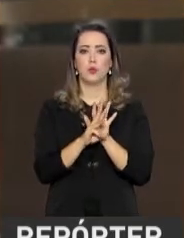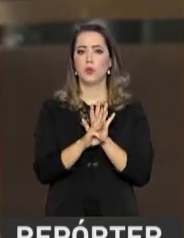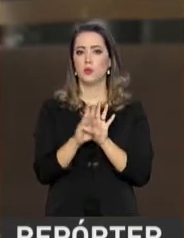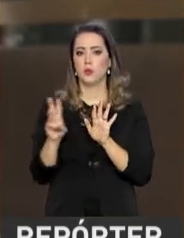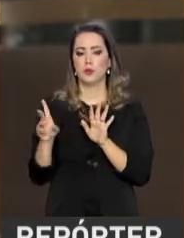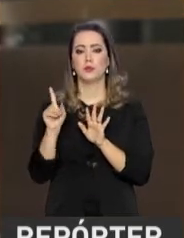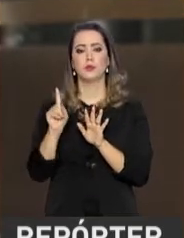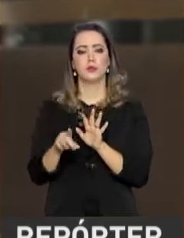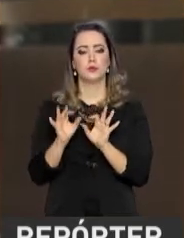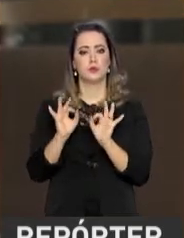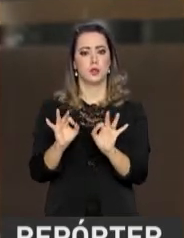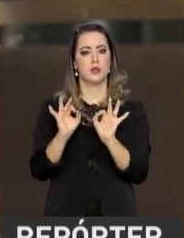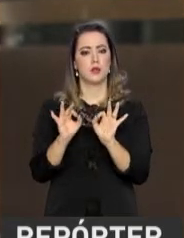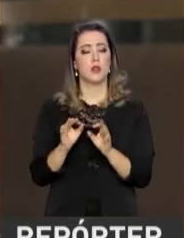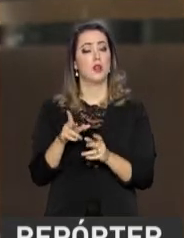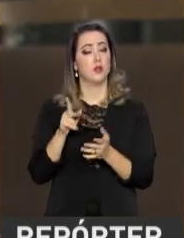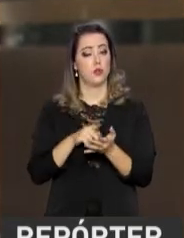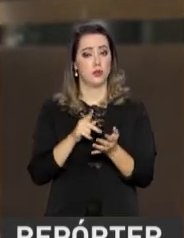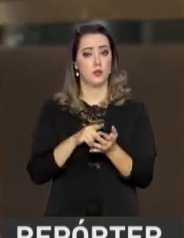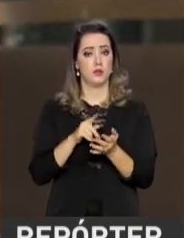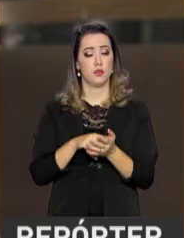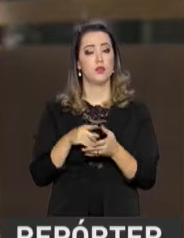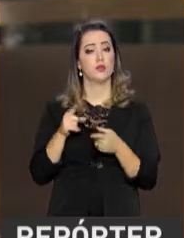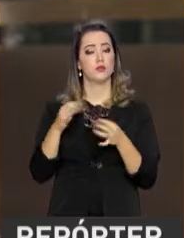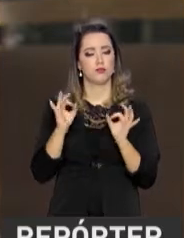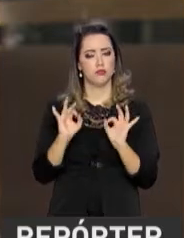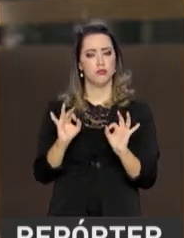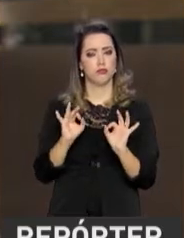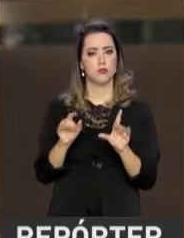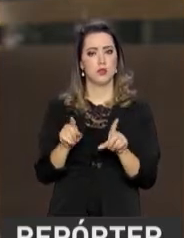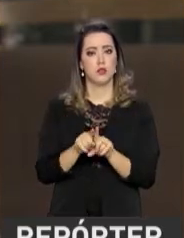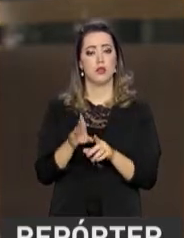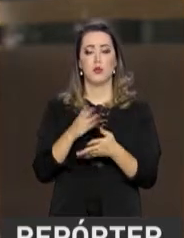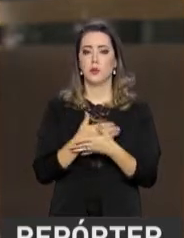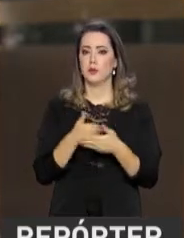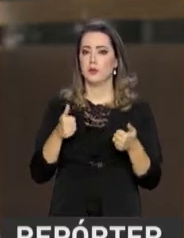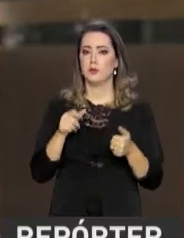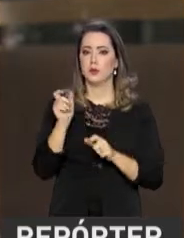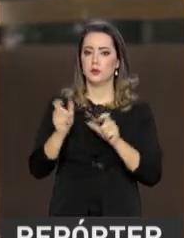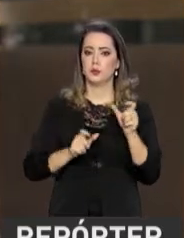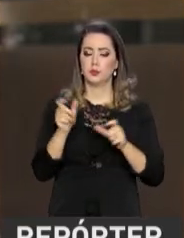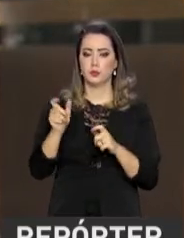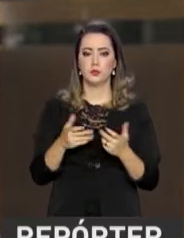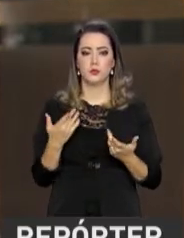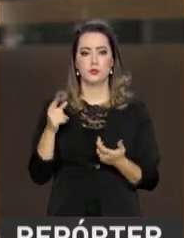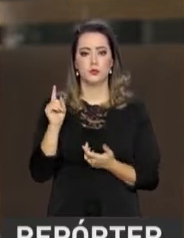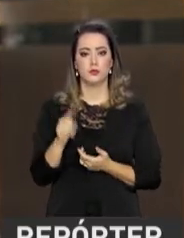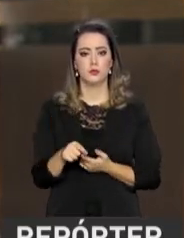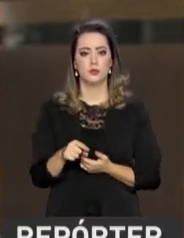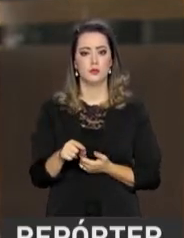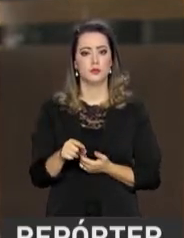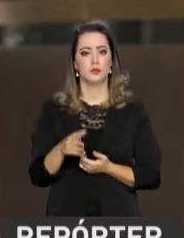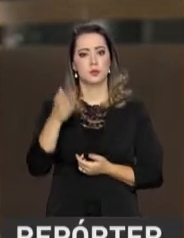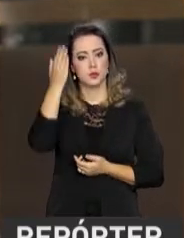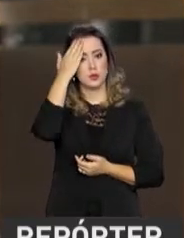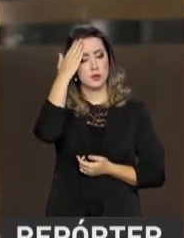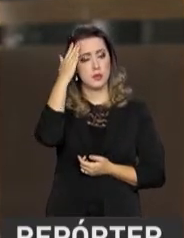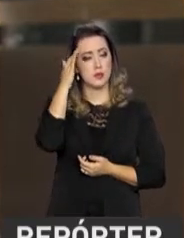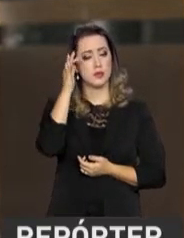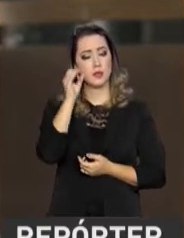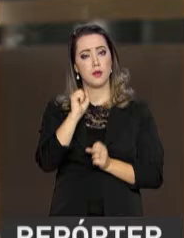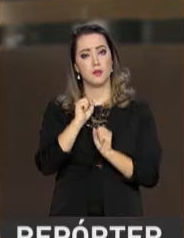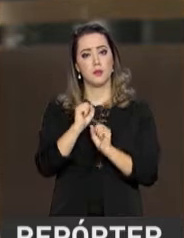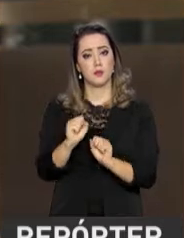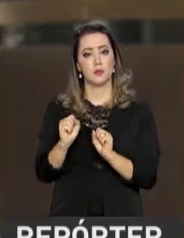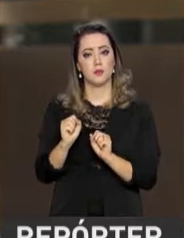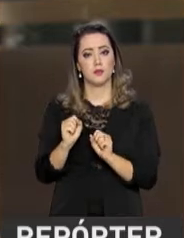site, é verdadeiro e que aquilo vai ser cumprido. E o que é melhor, o cliente sabe que ele pode ir